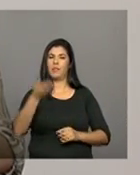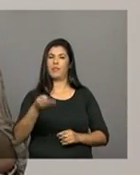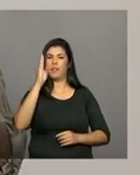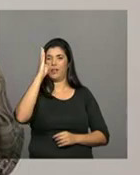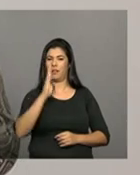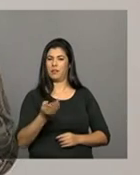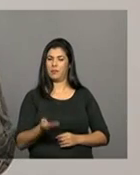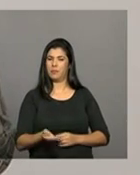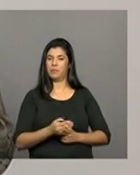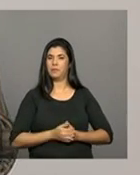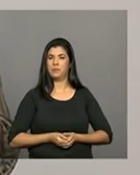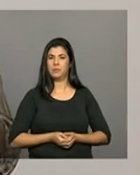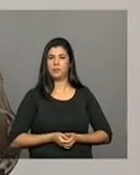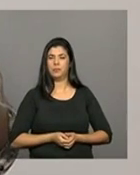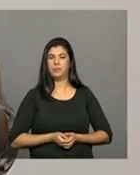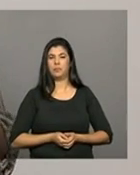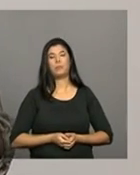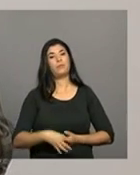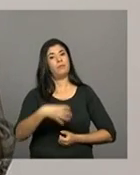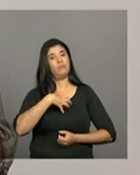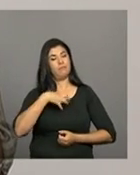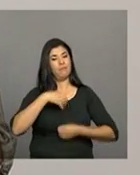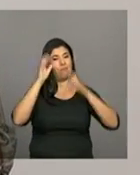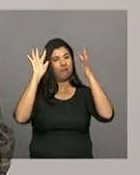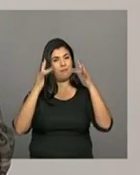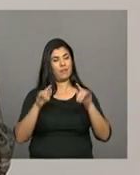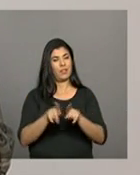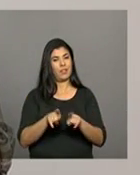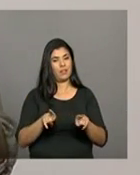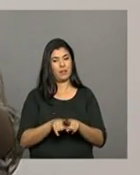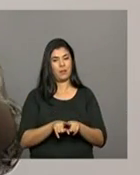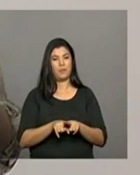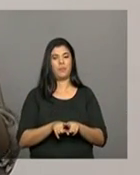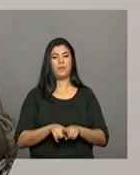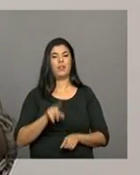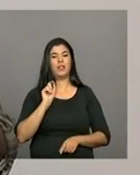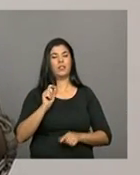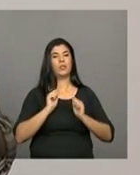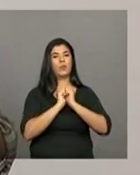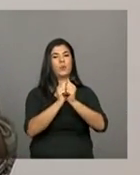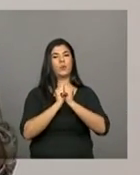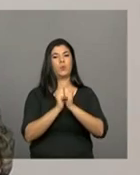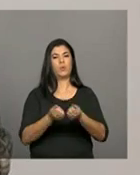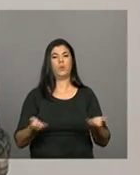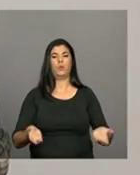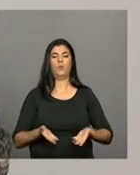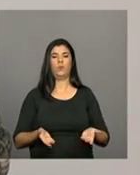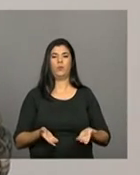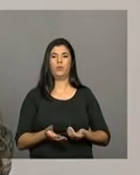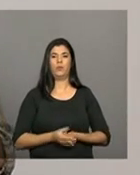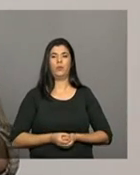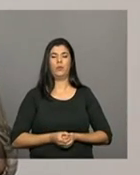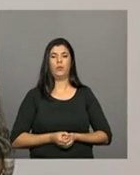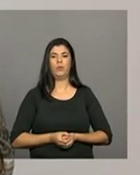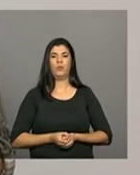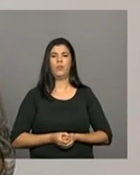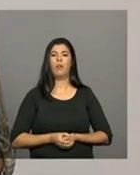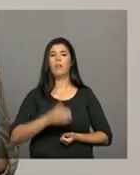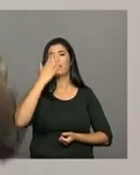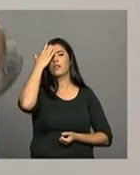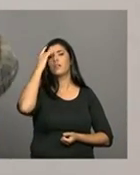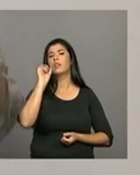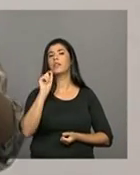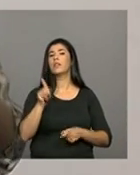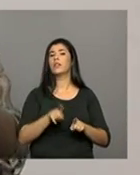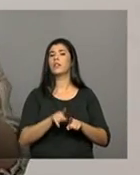Brasileira. Fico muito feliz de estarmos aqui e sei que